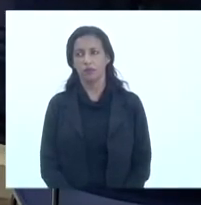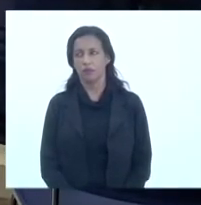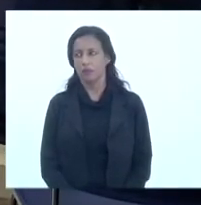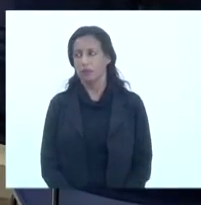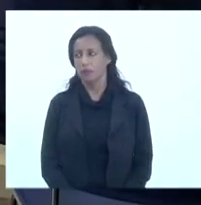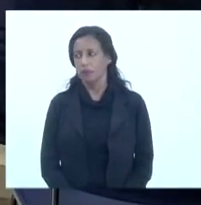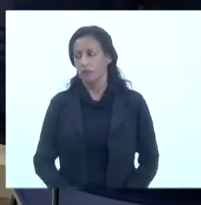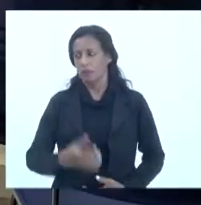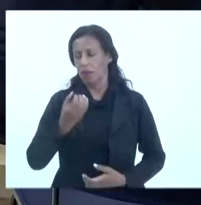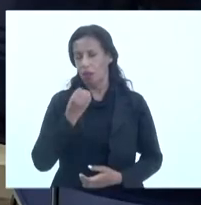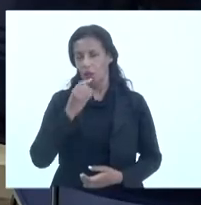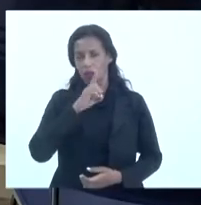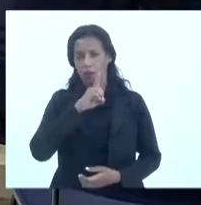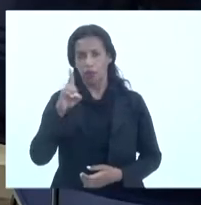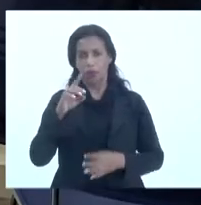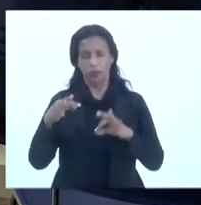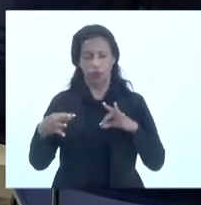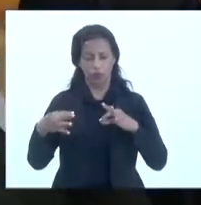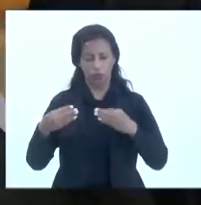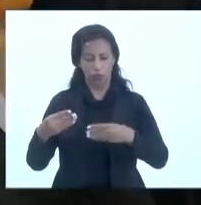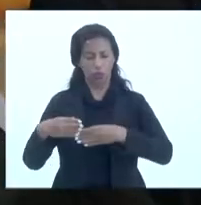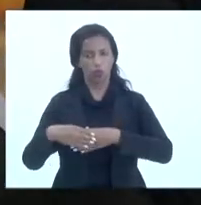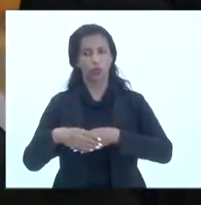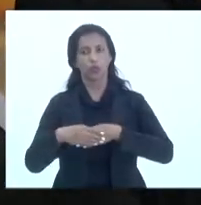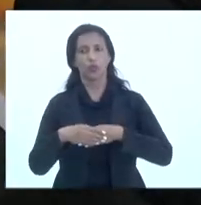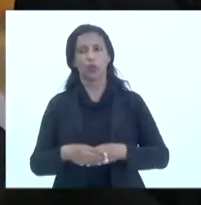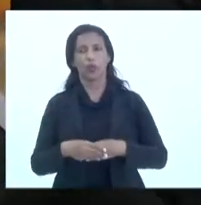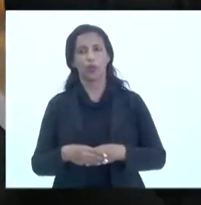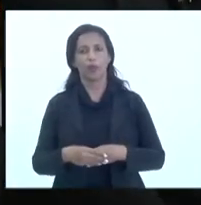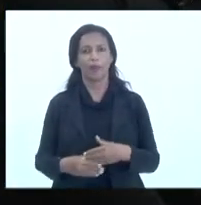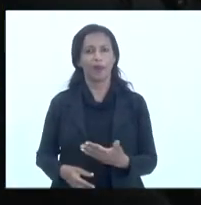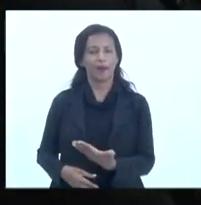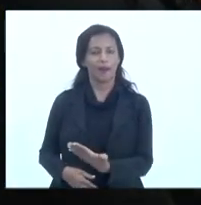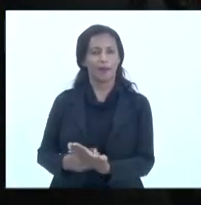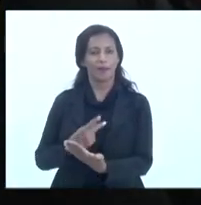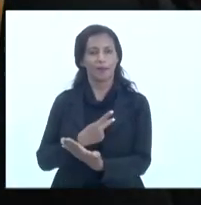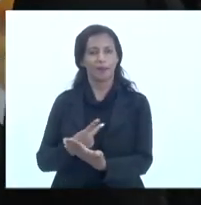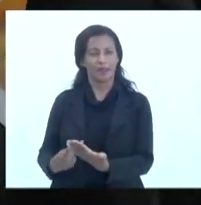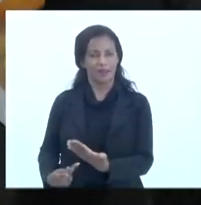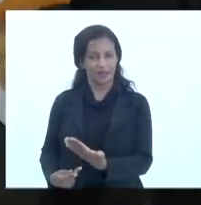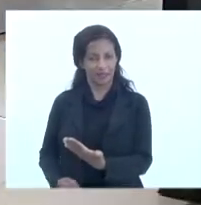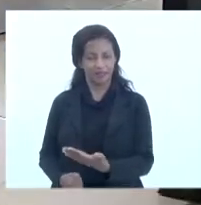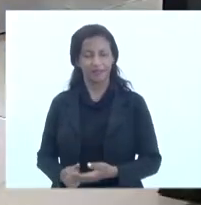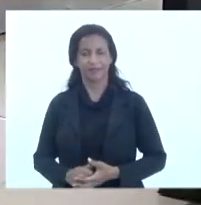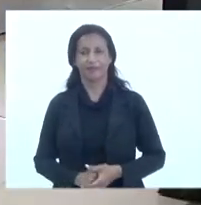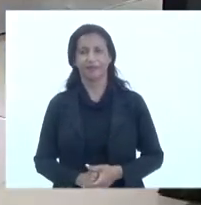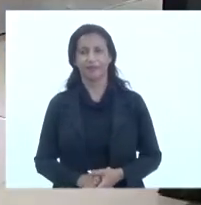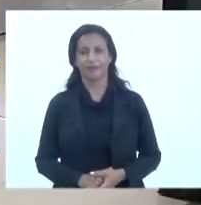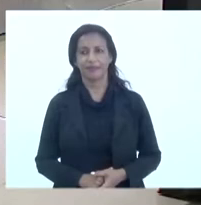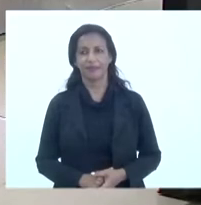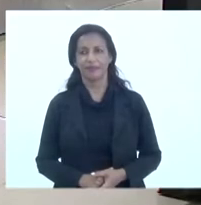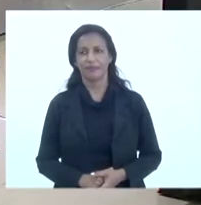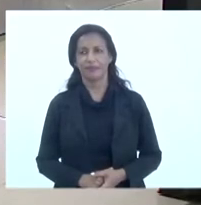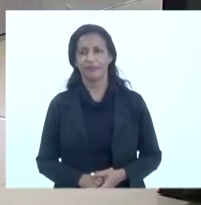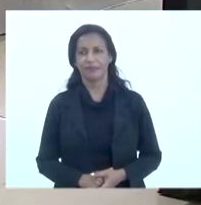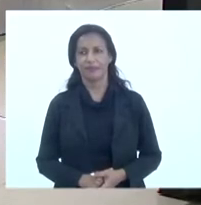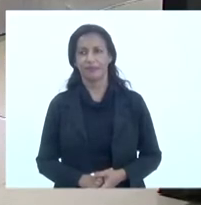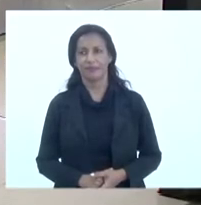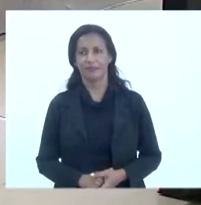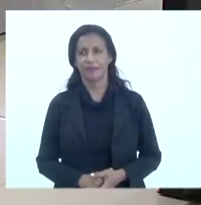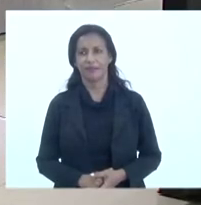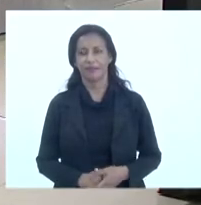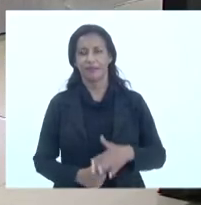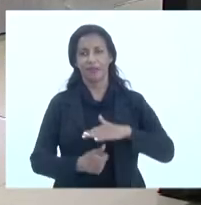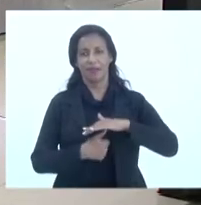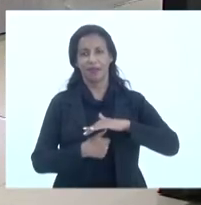Bom dia a todos. Eu gostaria de cumprimentar, na pessoa do presidente André Siciliano, do meu